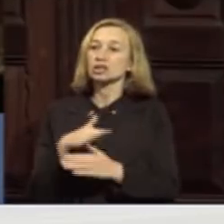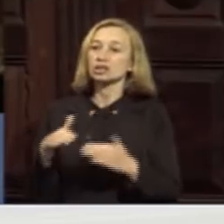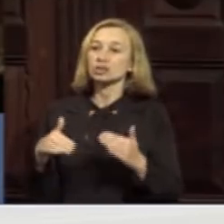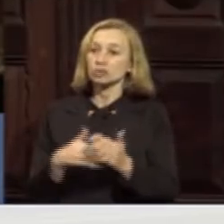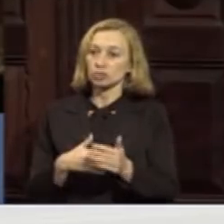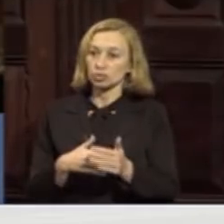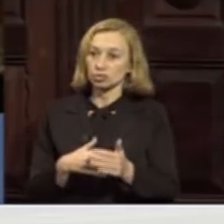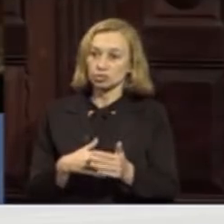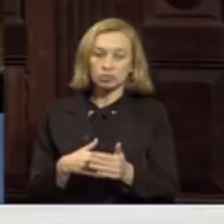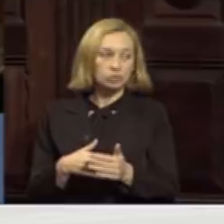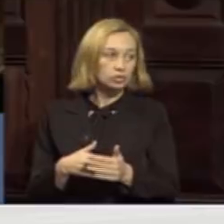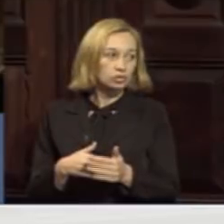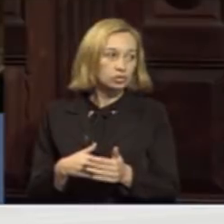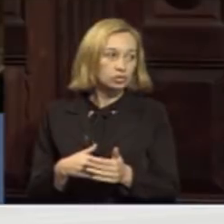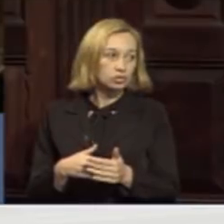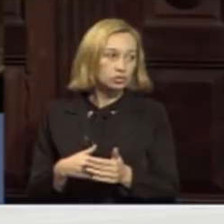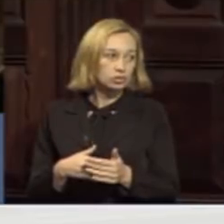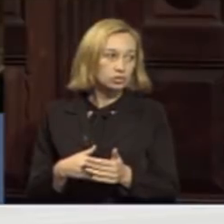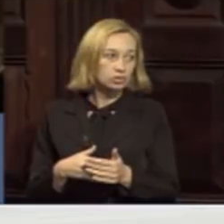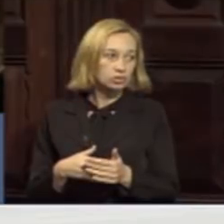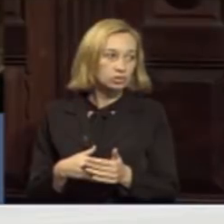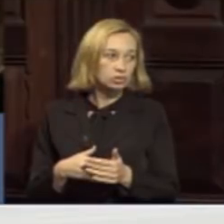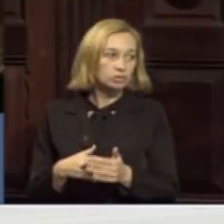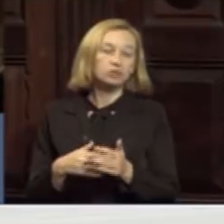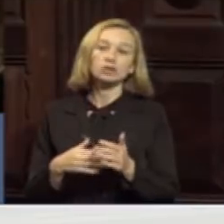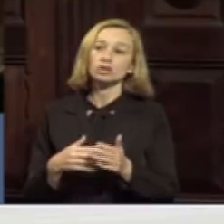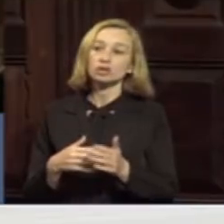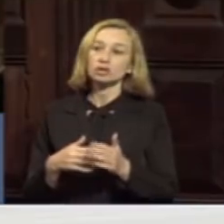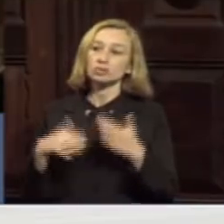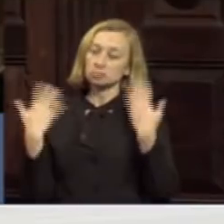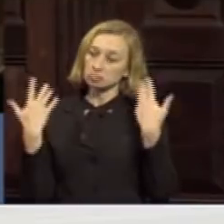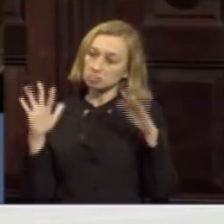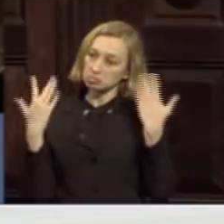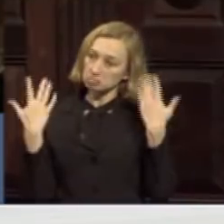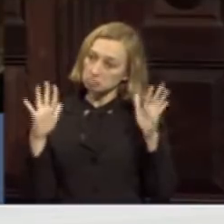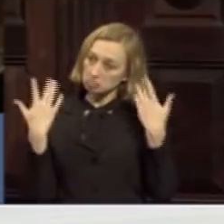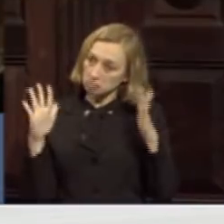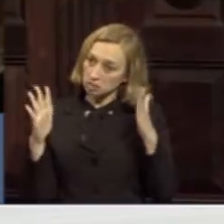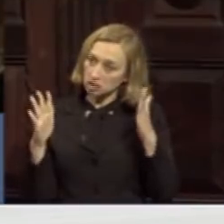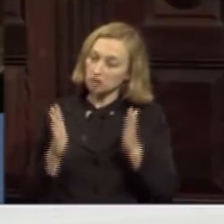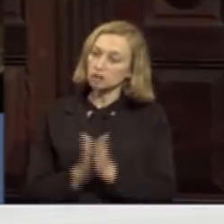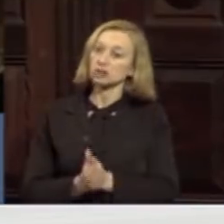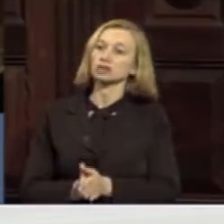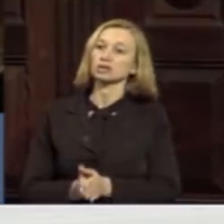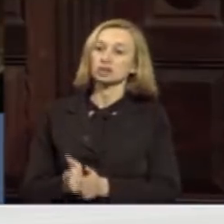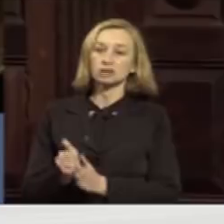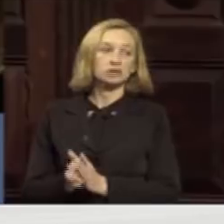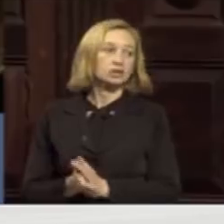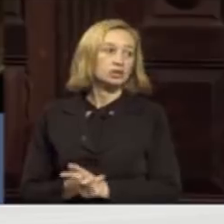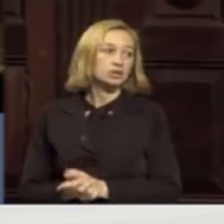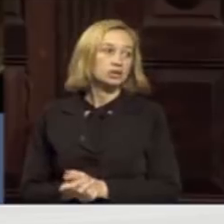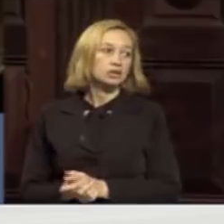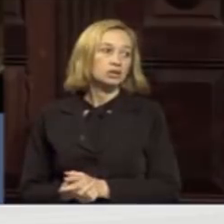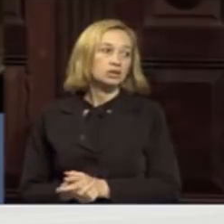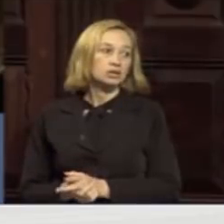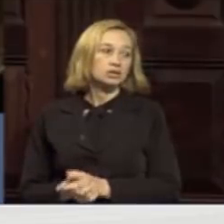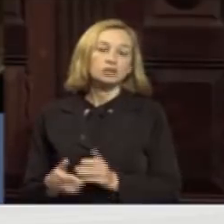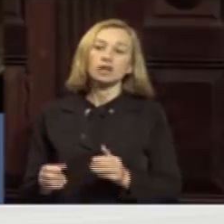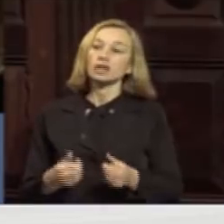equipe uns votos de muito sucesso, muito êxito na gestão desta